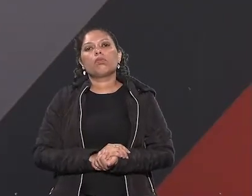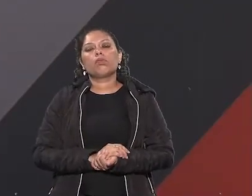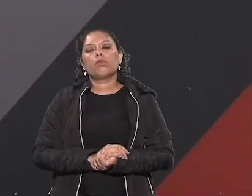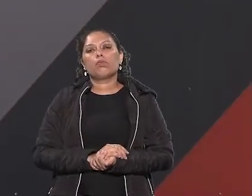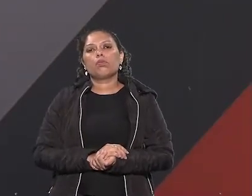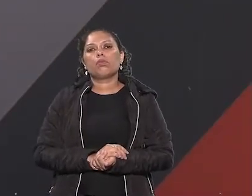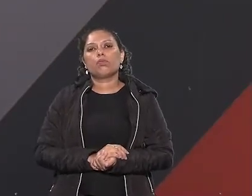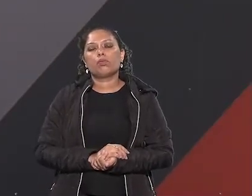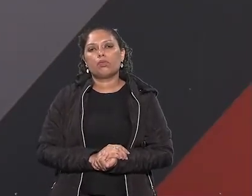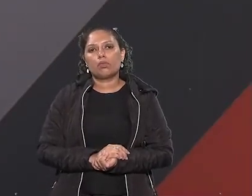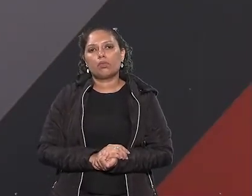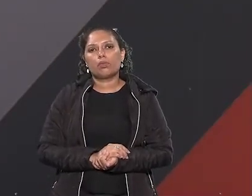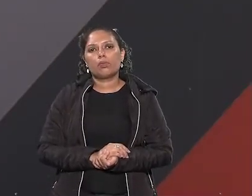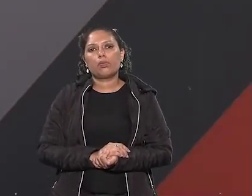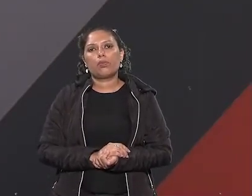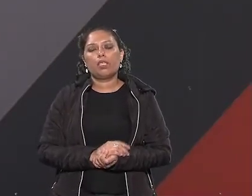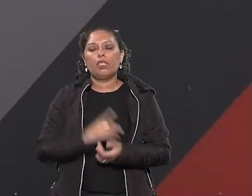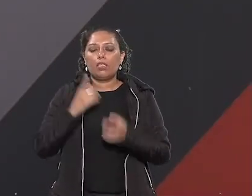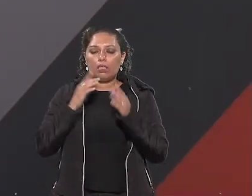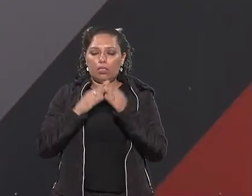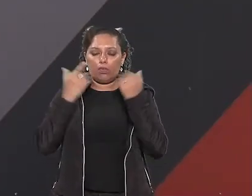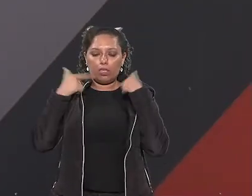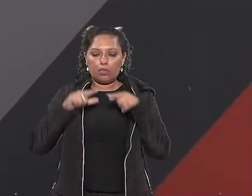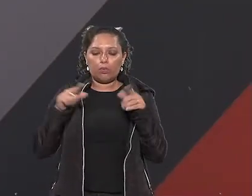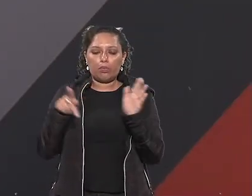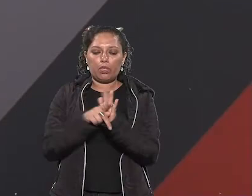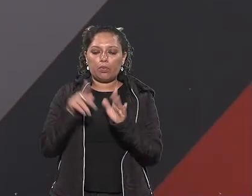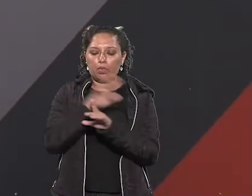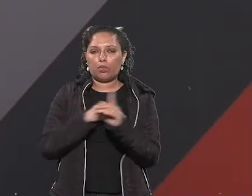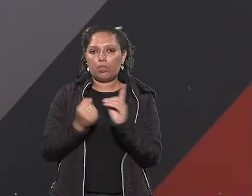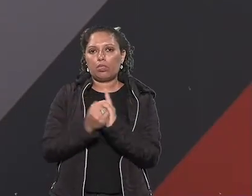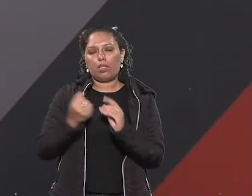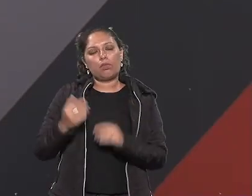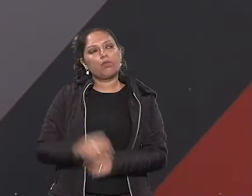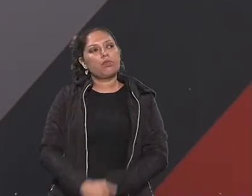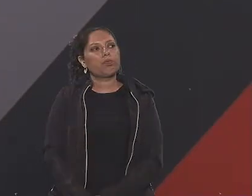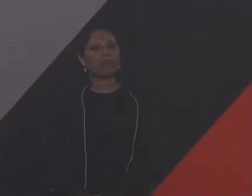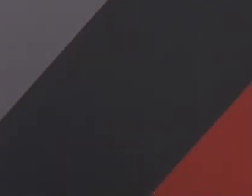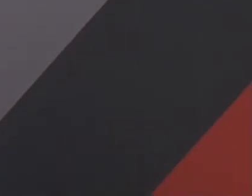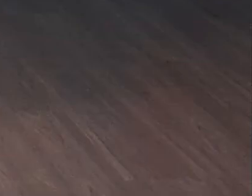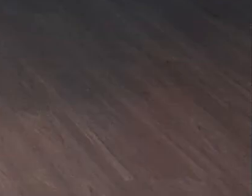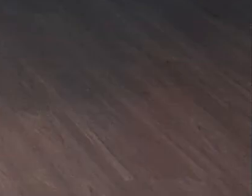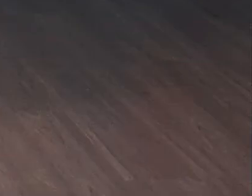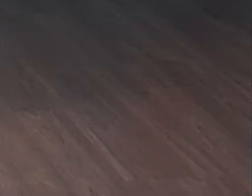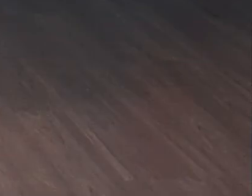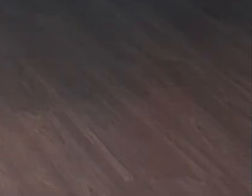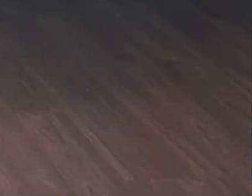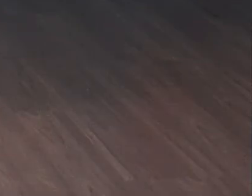www.alerj.rj.gov.br. TV Alerj, o canal do povo. Até a próxima.